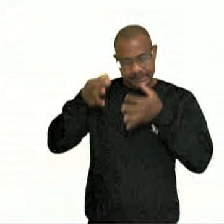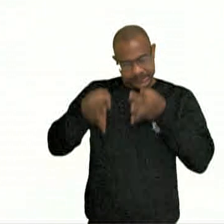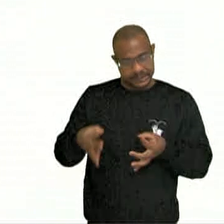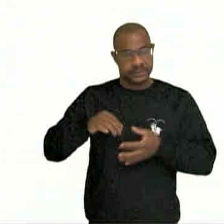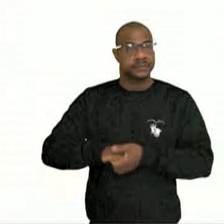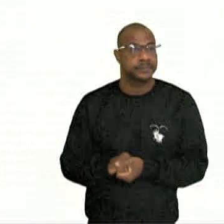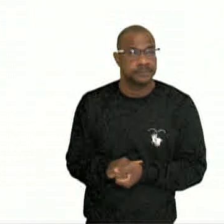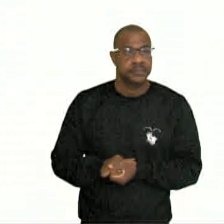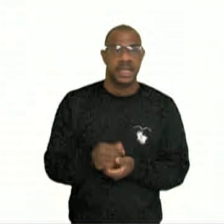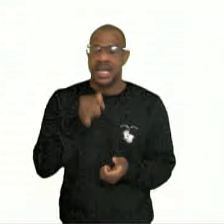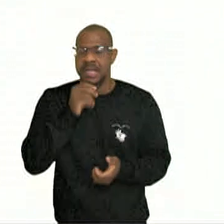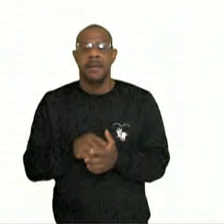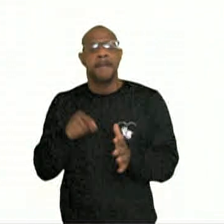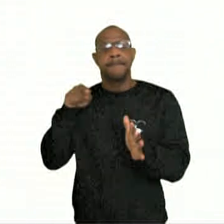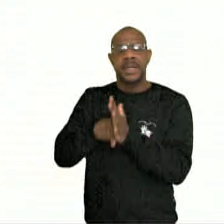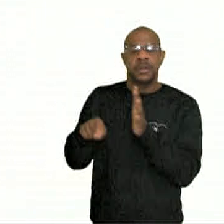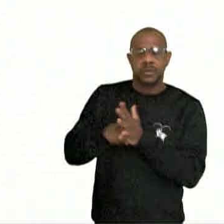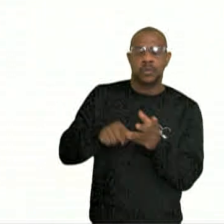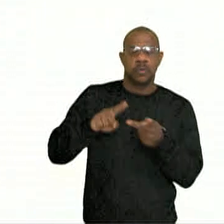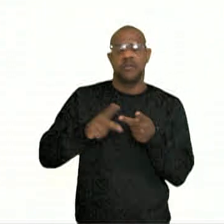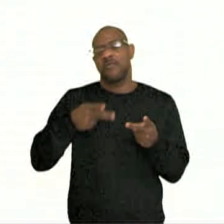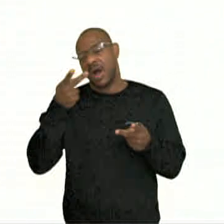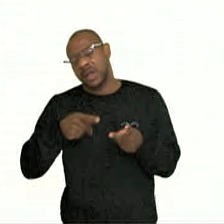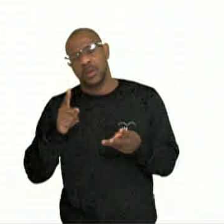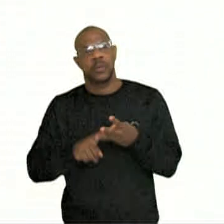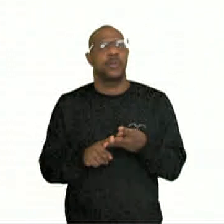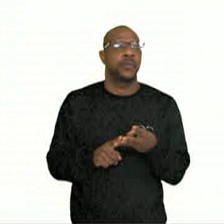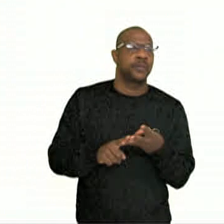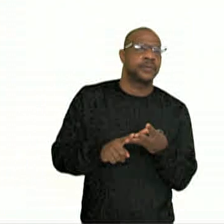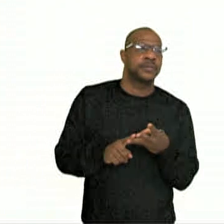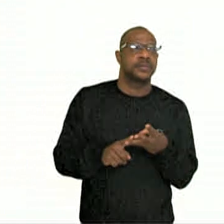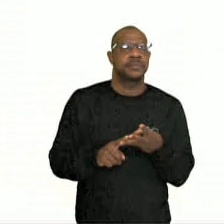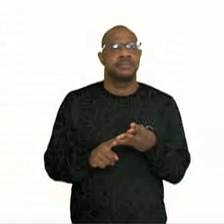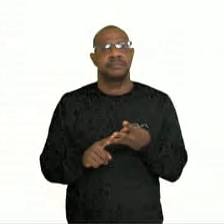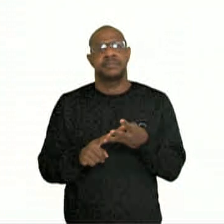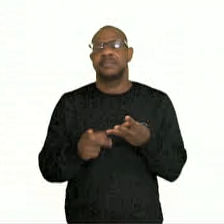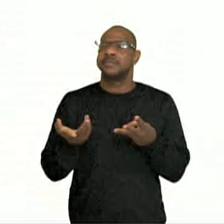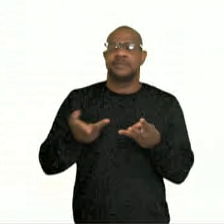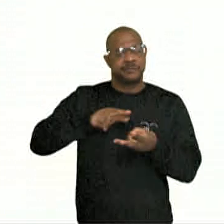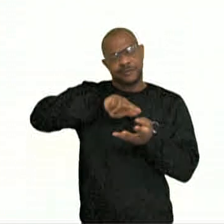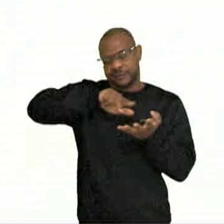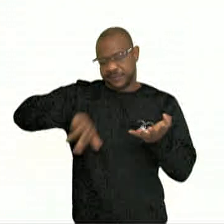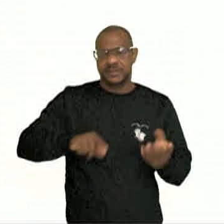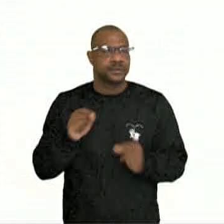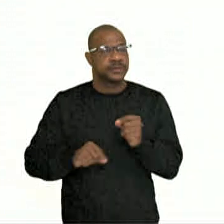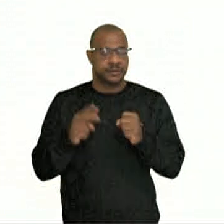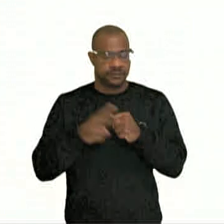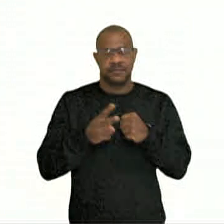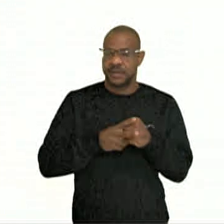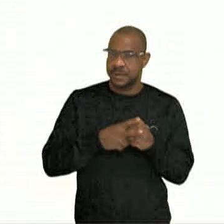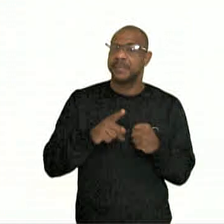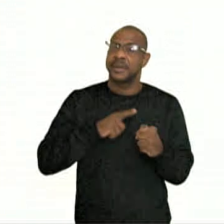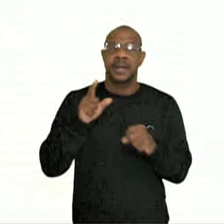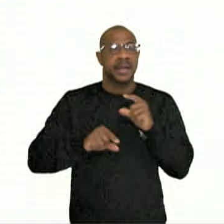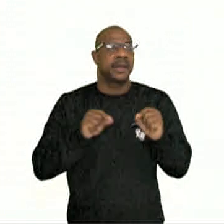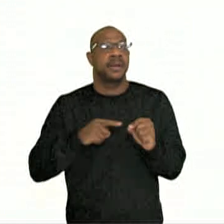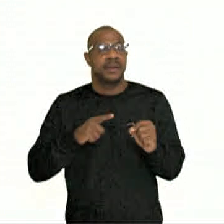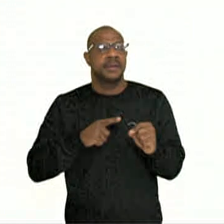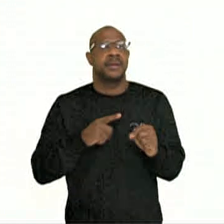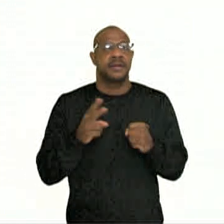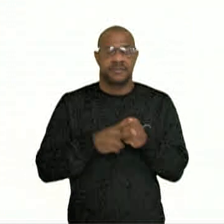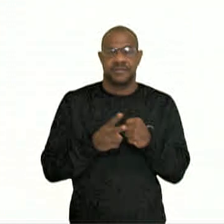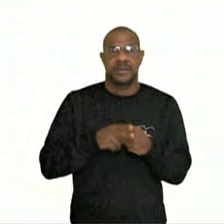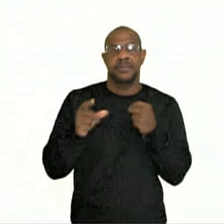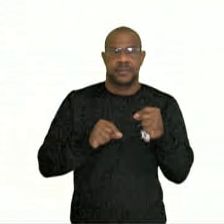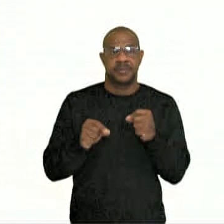exemplo, perguntou, falou, gritou, murmurou, enfim. Esses verbos são considerados, então,